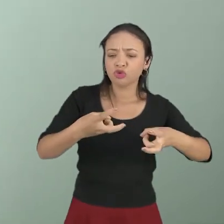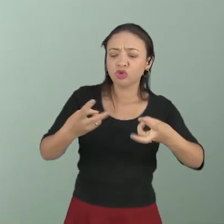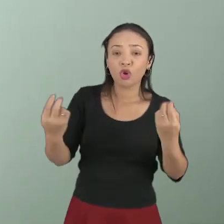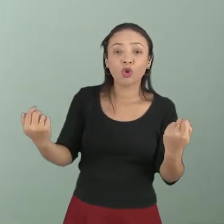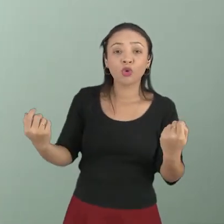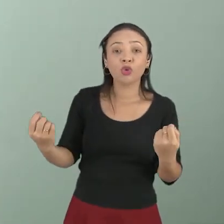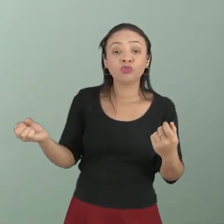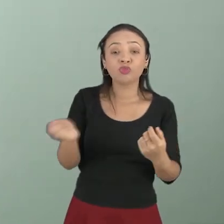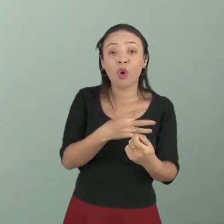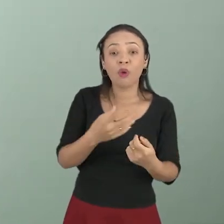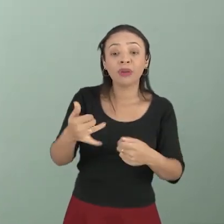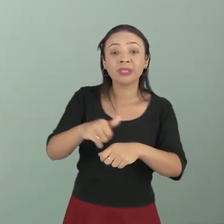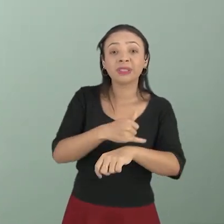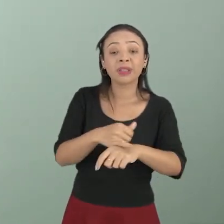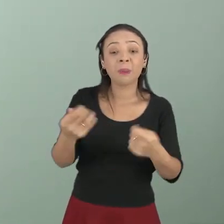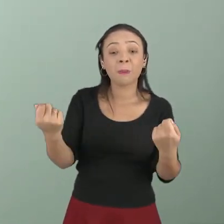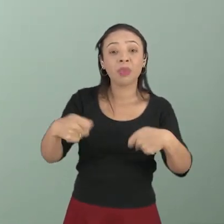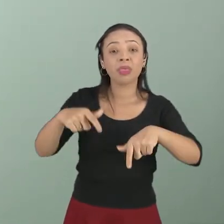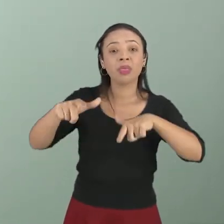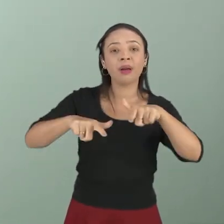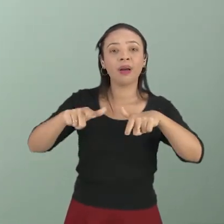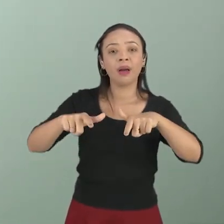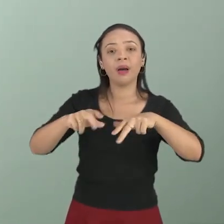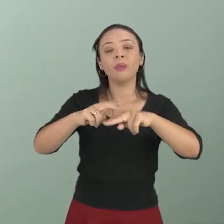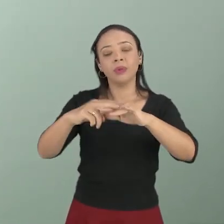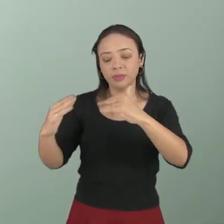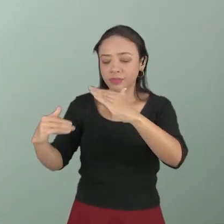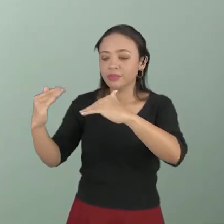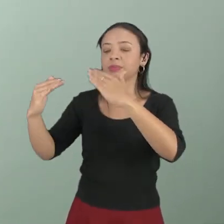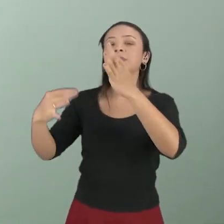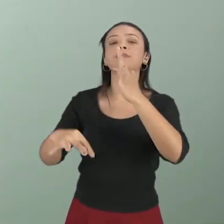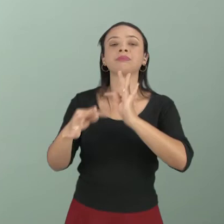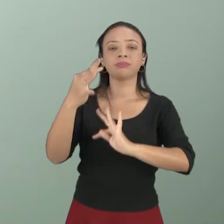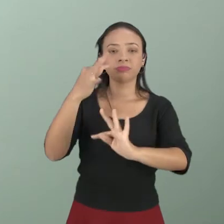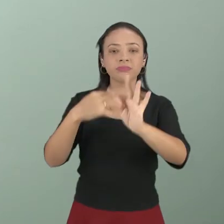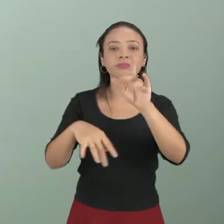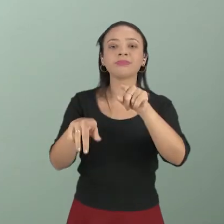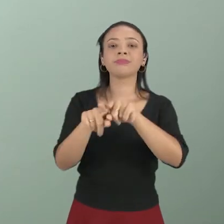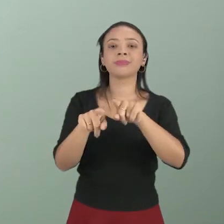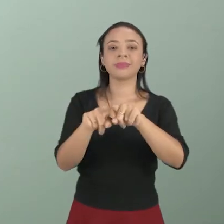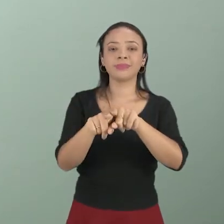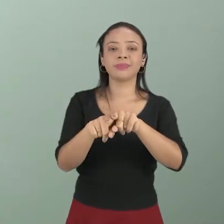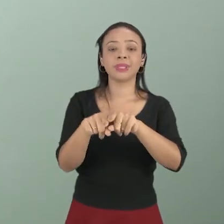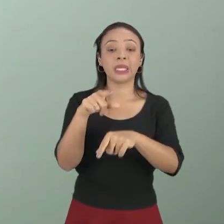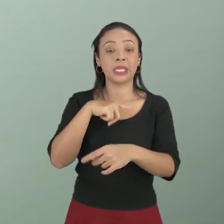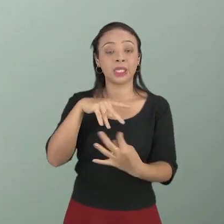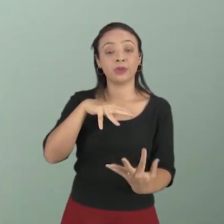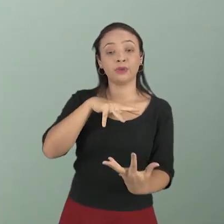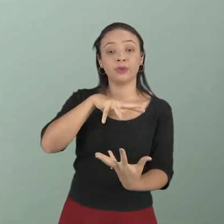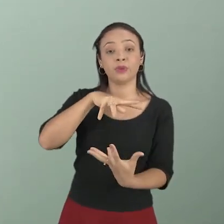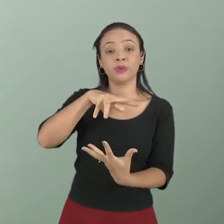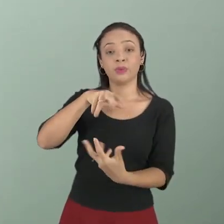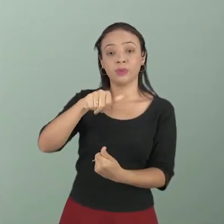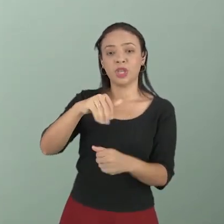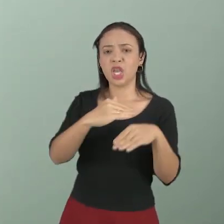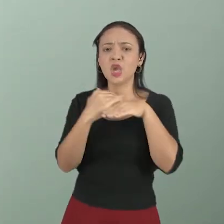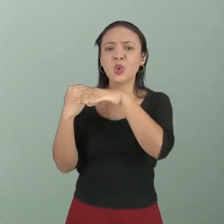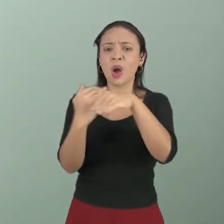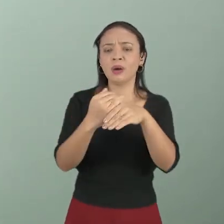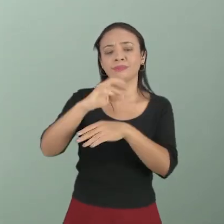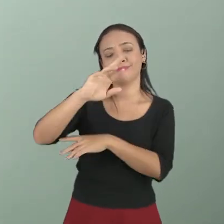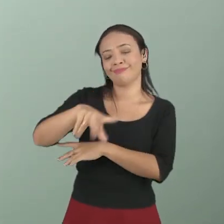formas de trabalho. E através dela veio os avanços tecnológicos, que chegou ao mundo, mesmo que não chegue igual para